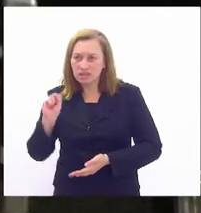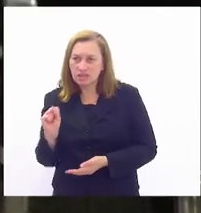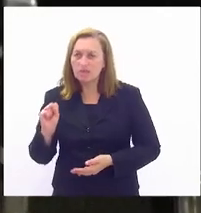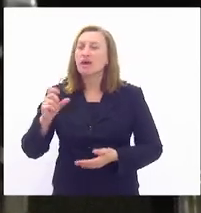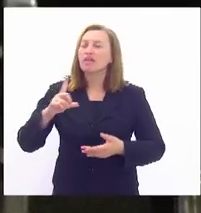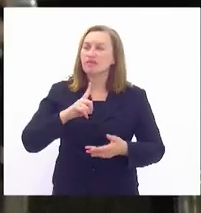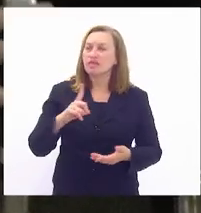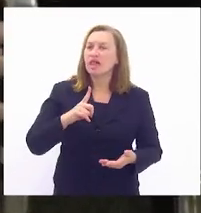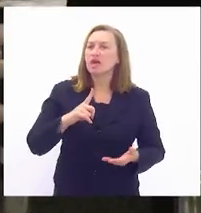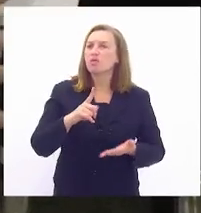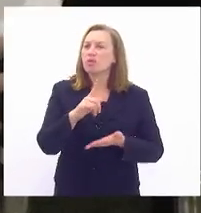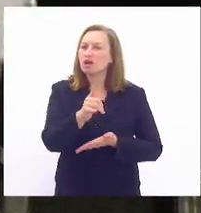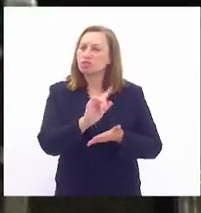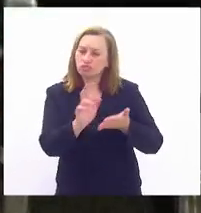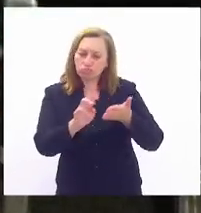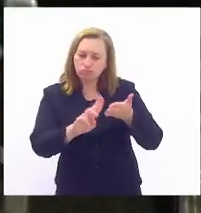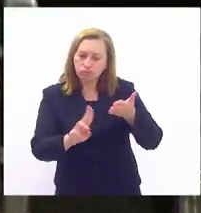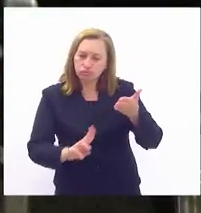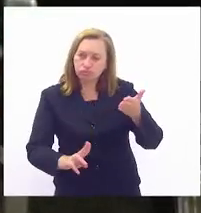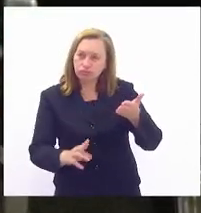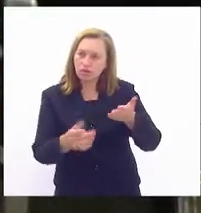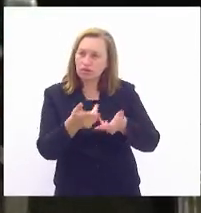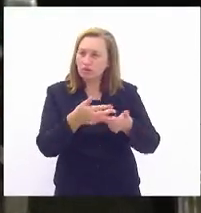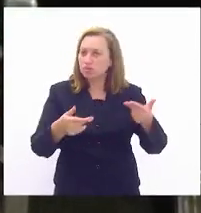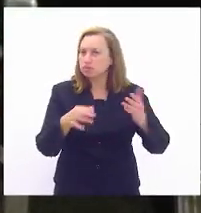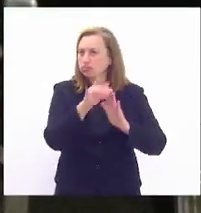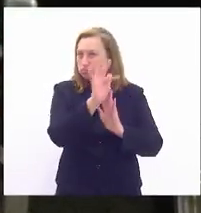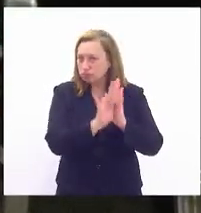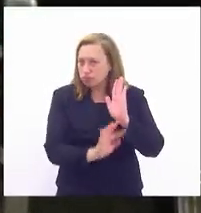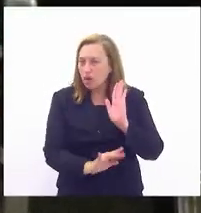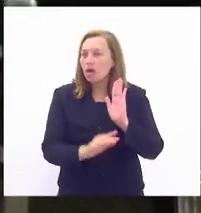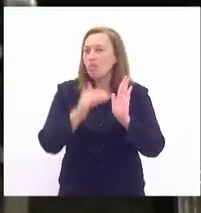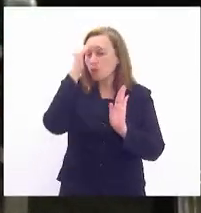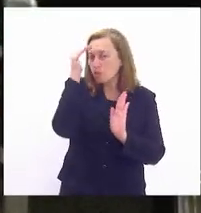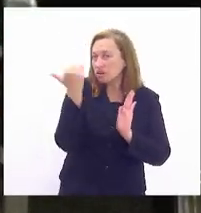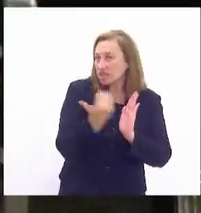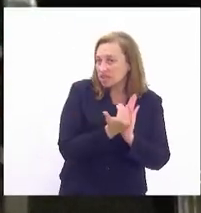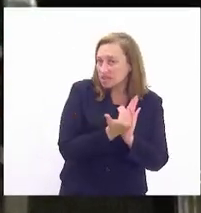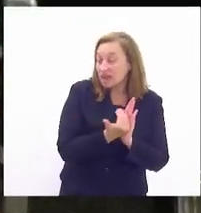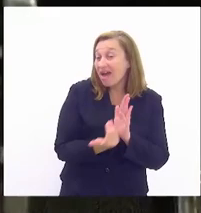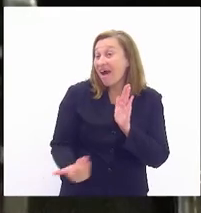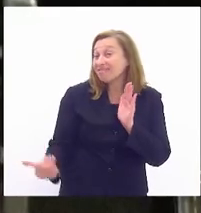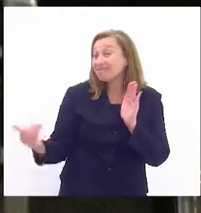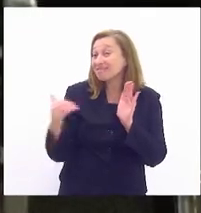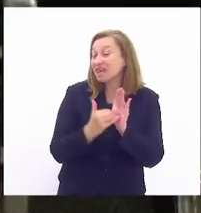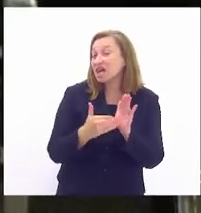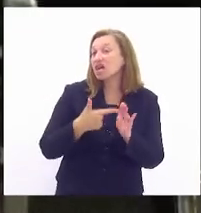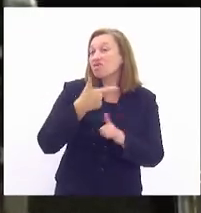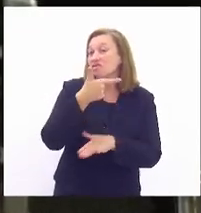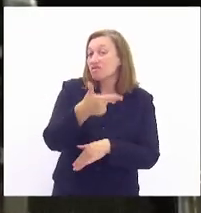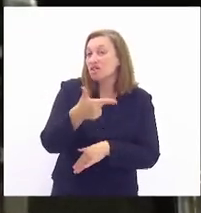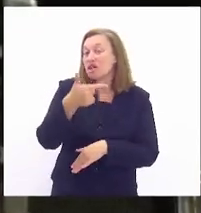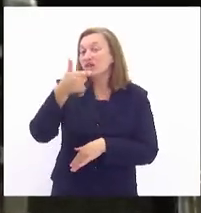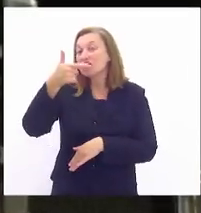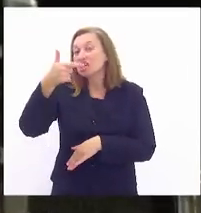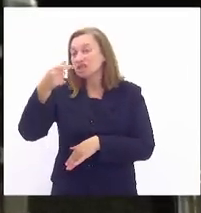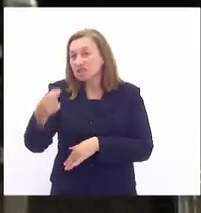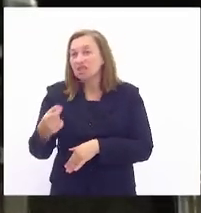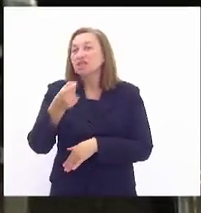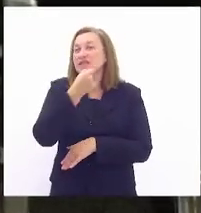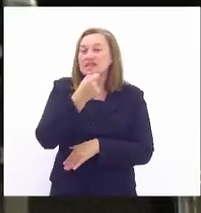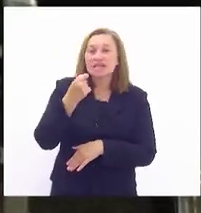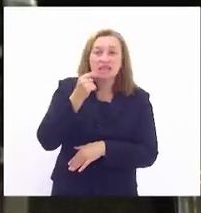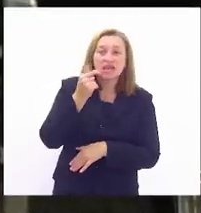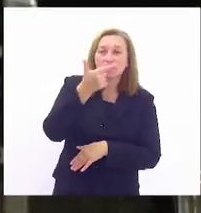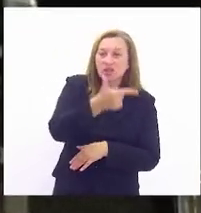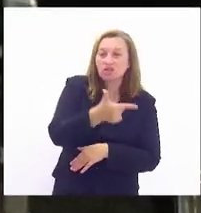listinha de várias coisas para fazer, para poder cumprir até 20 de setembro